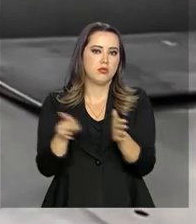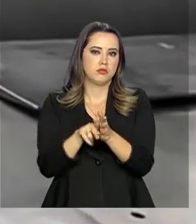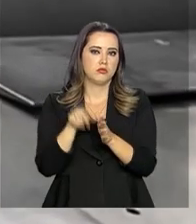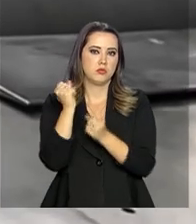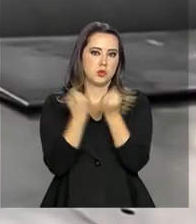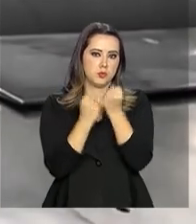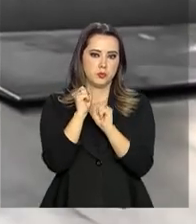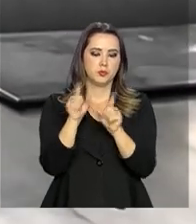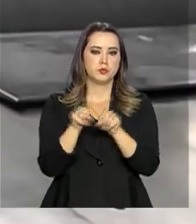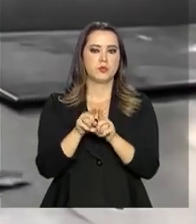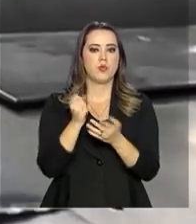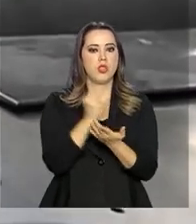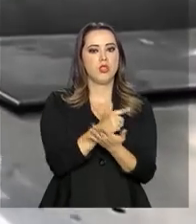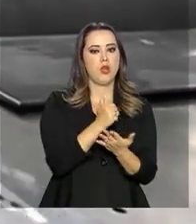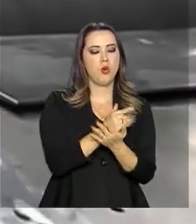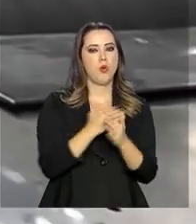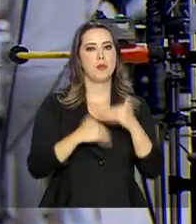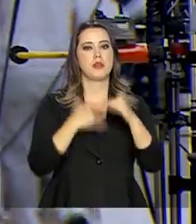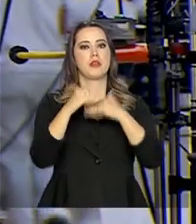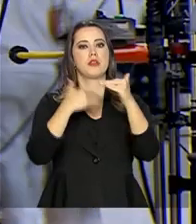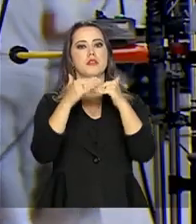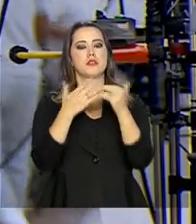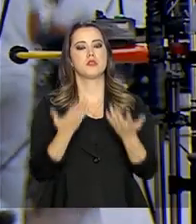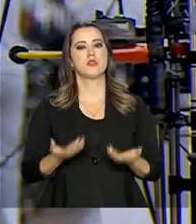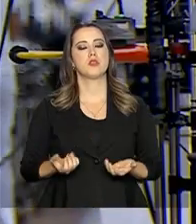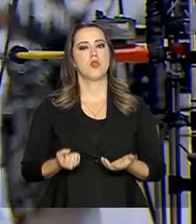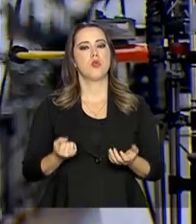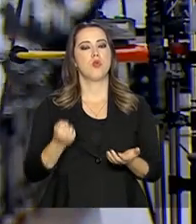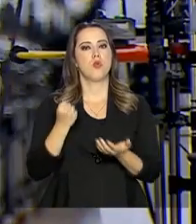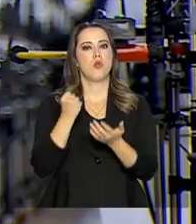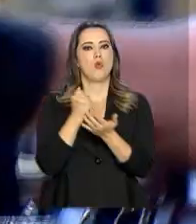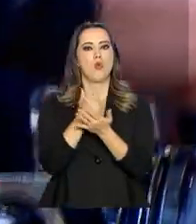nas importações, houve um crescimento nos gastos com